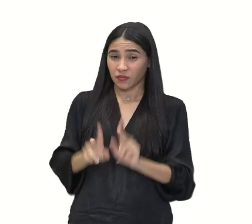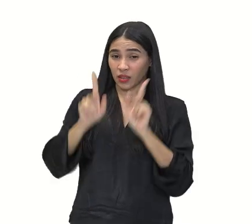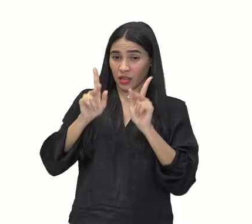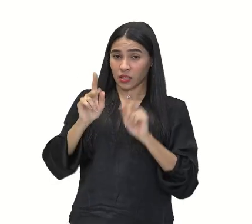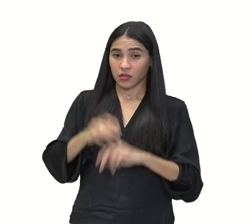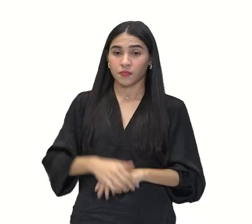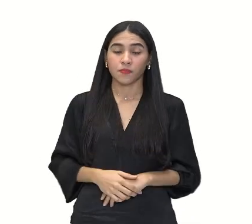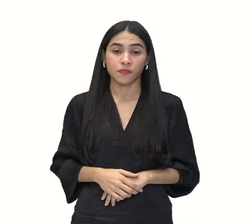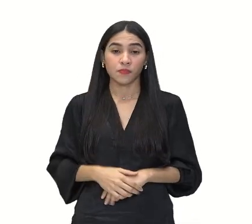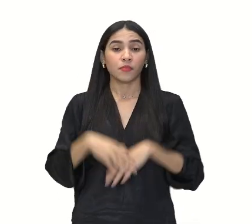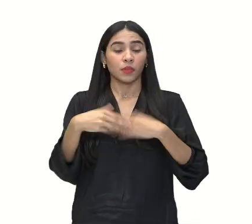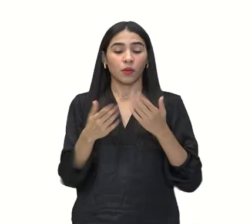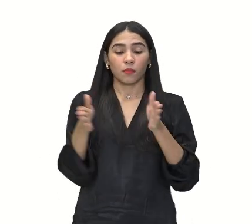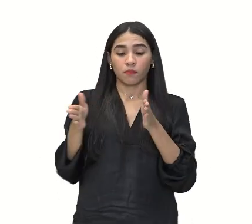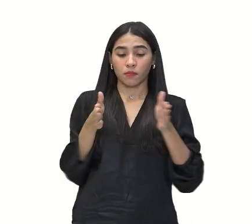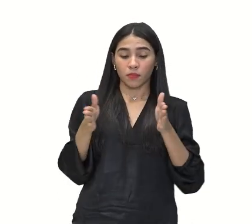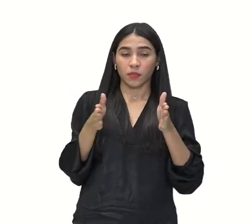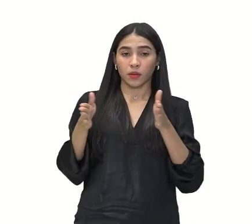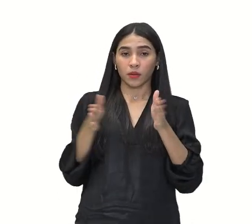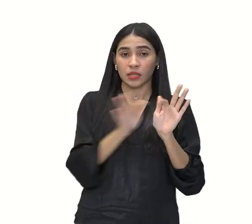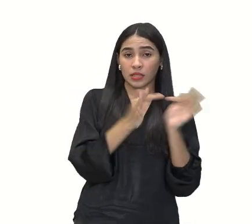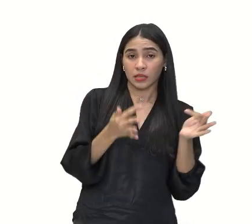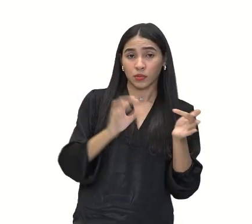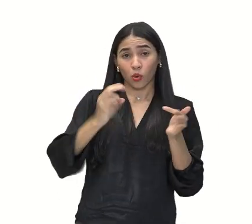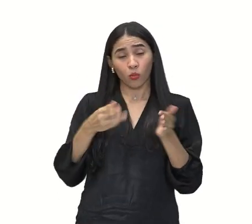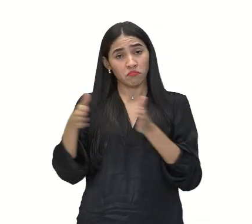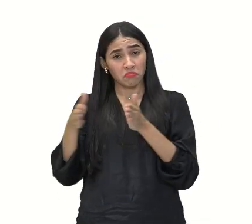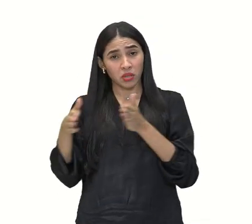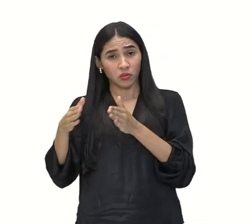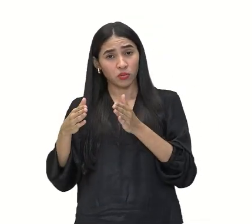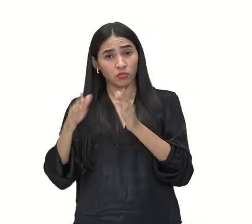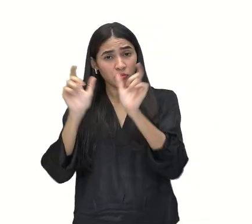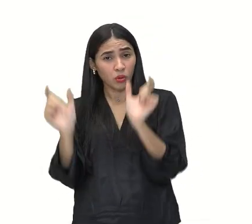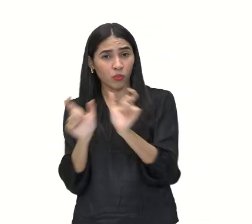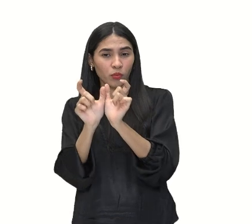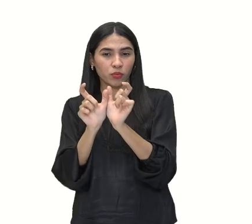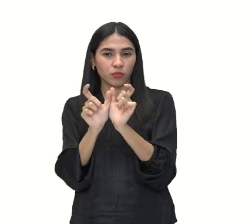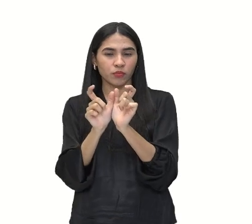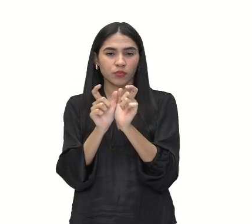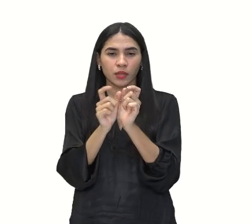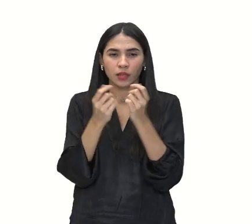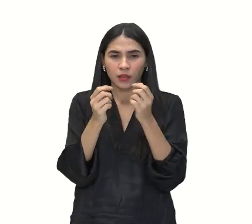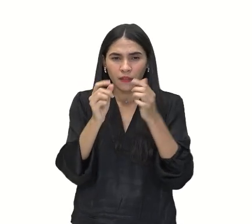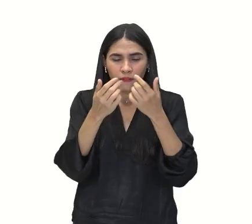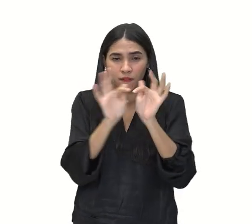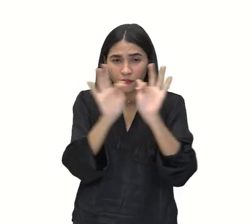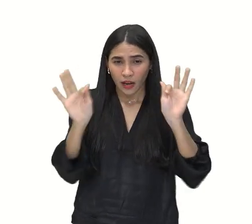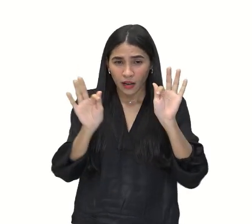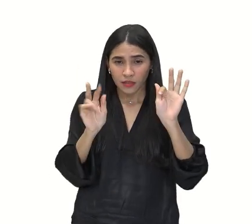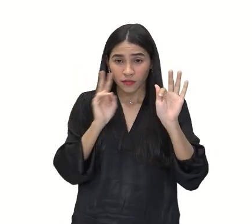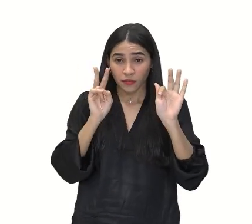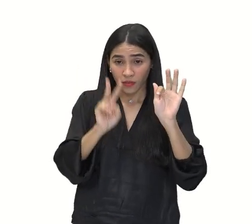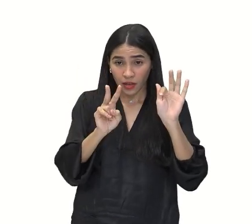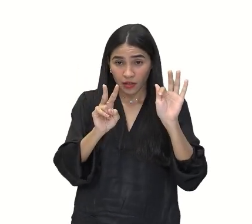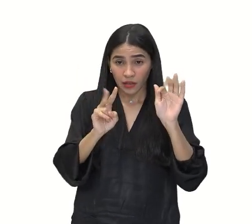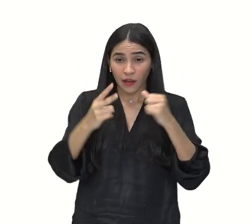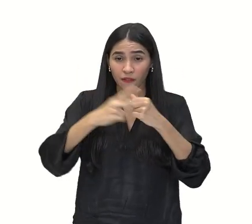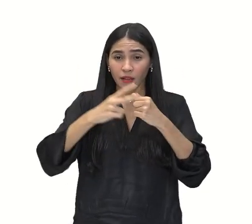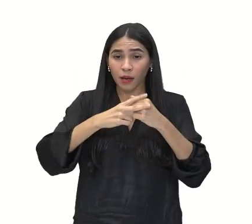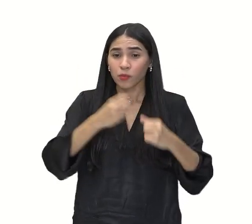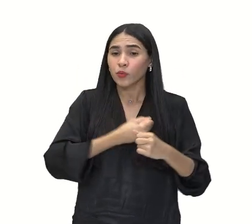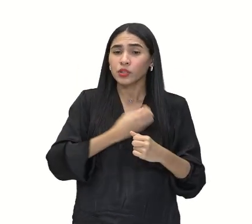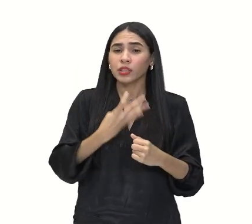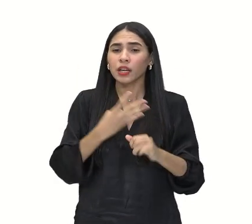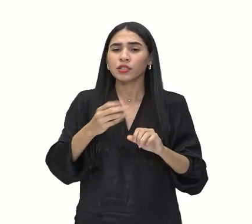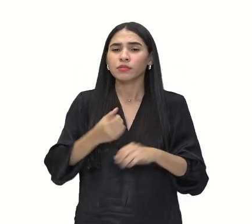Ok? Período simples ou período composto? Verifica a quantidade de verbos que nós temos nesse